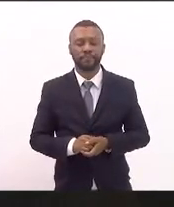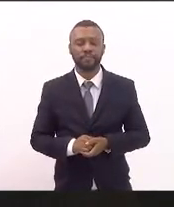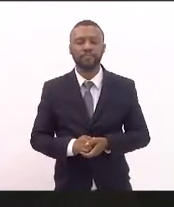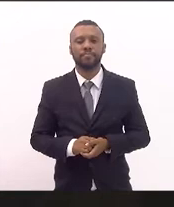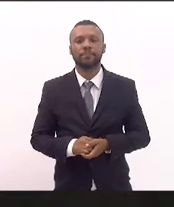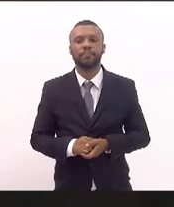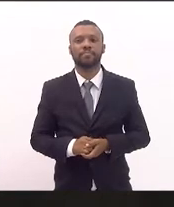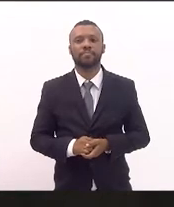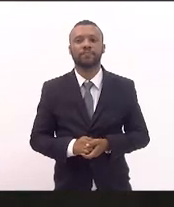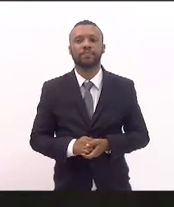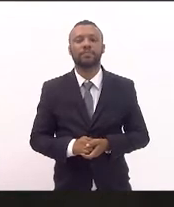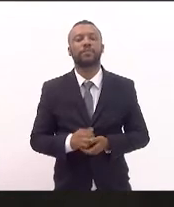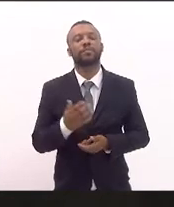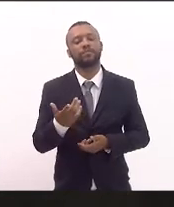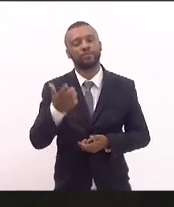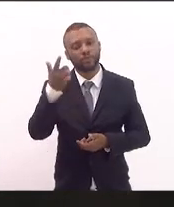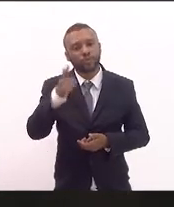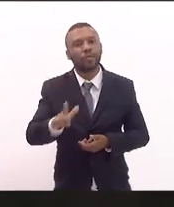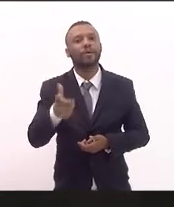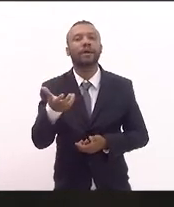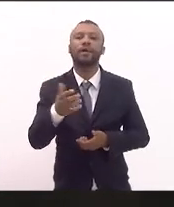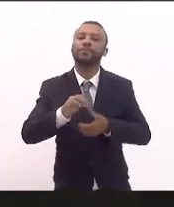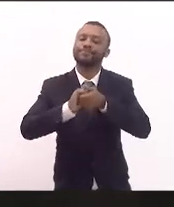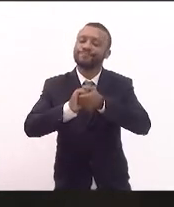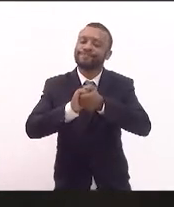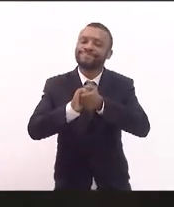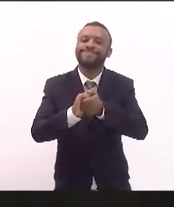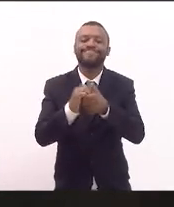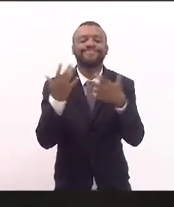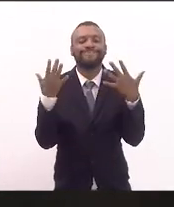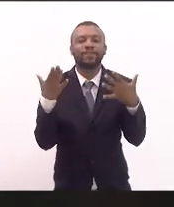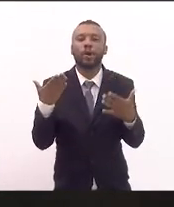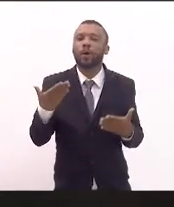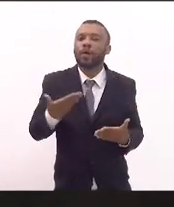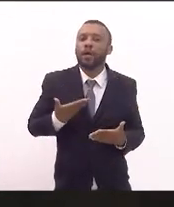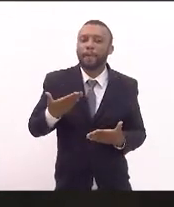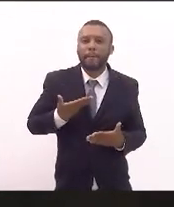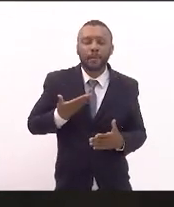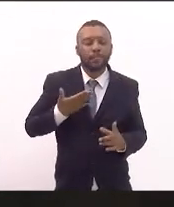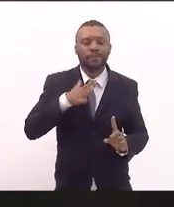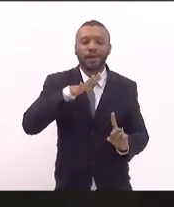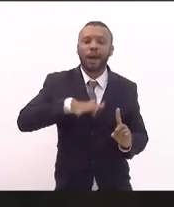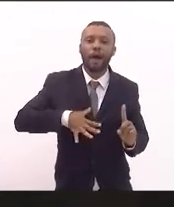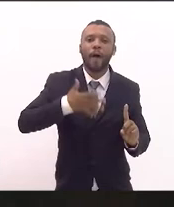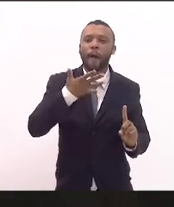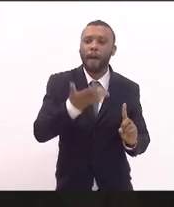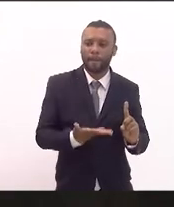de novo, saudar os amigos da homenageada.